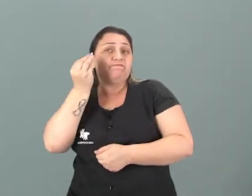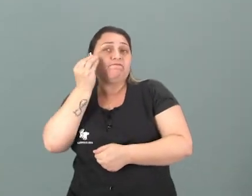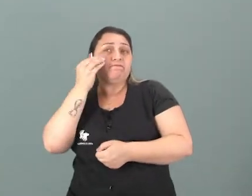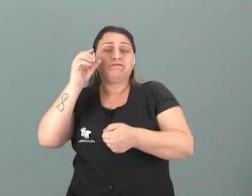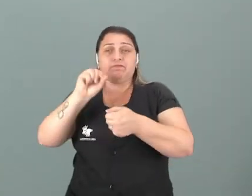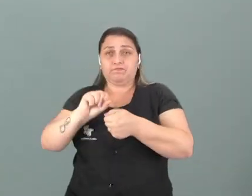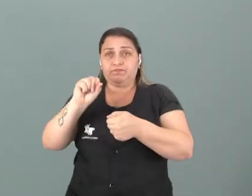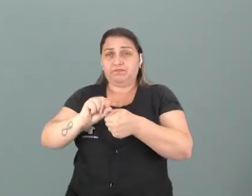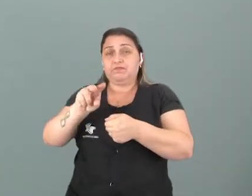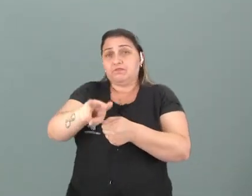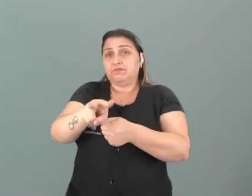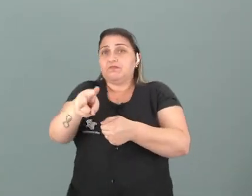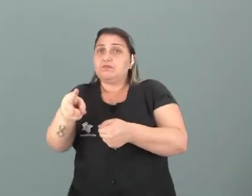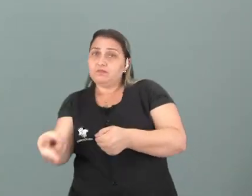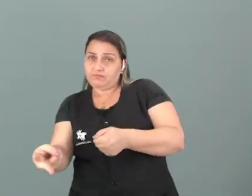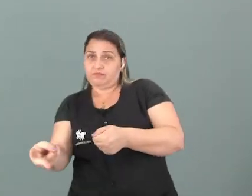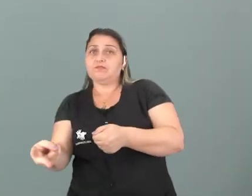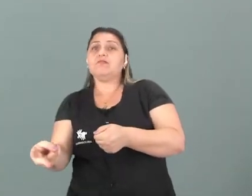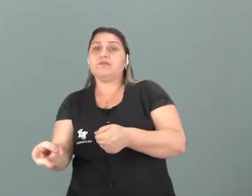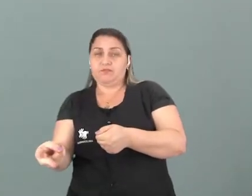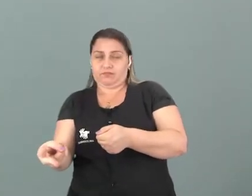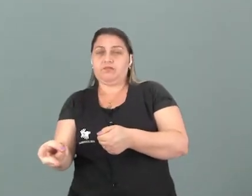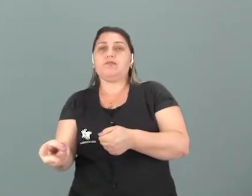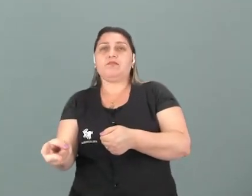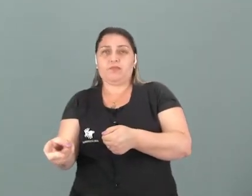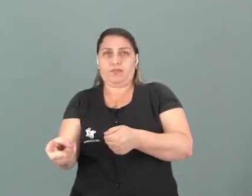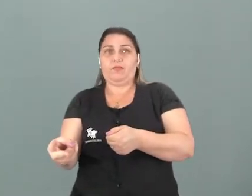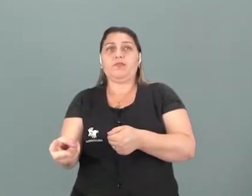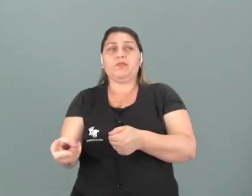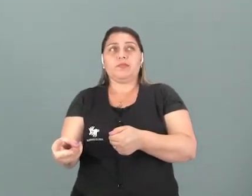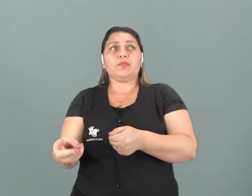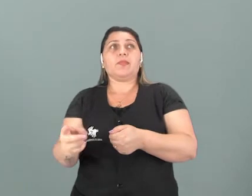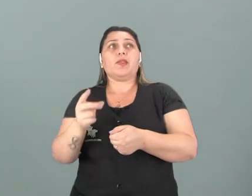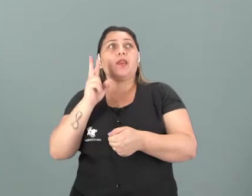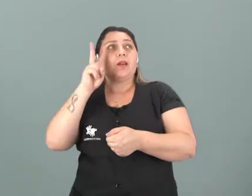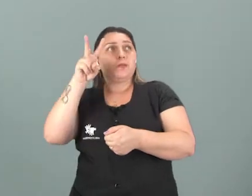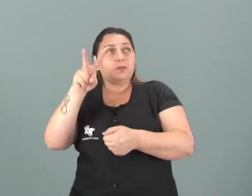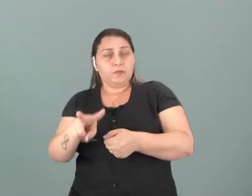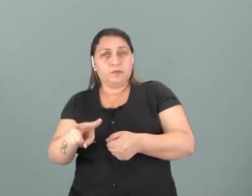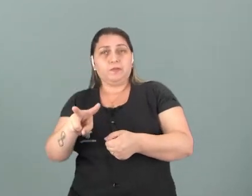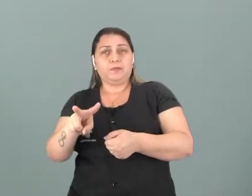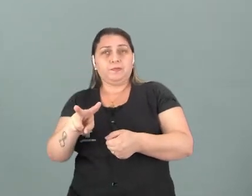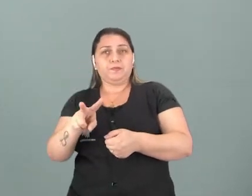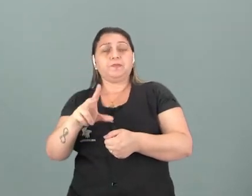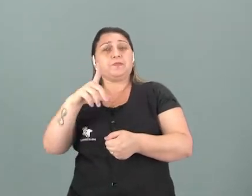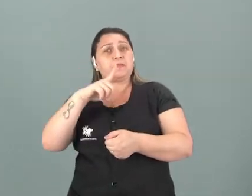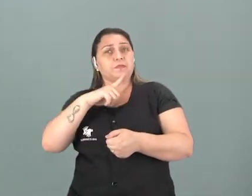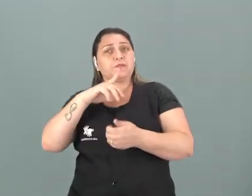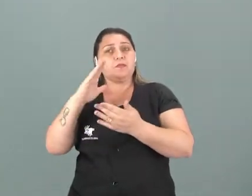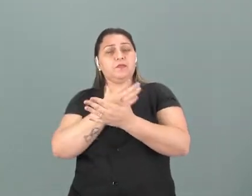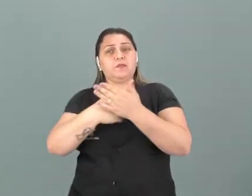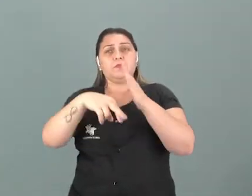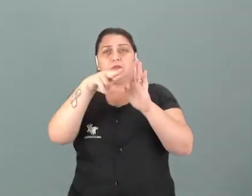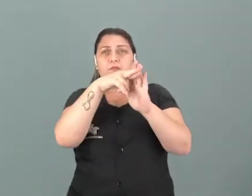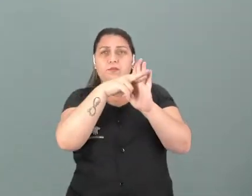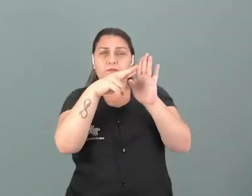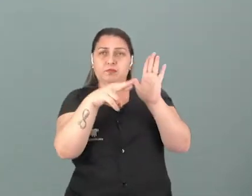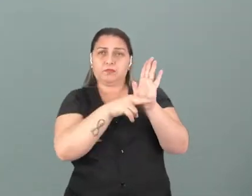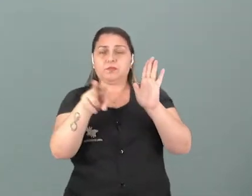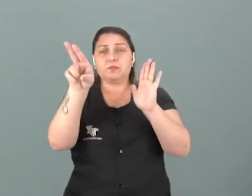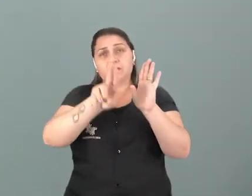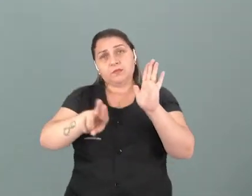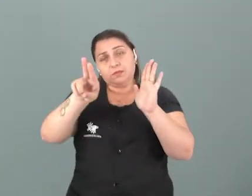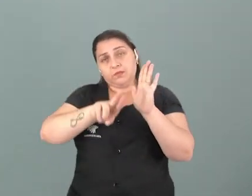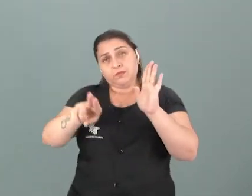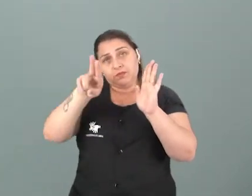fazer contra você contra ela mesma, né? E aí a gente pode ver que existem algumas regrinhas que devem ser